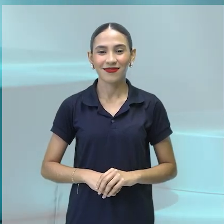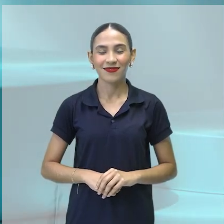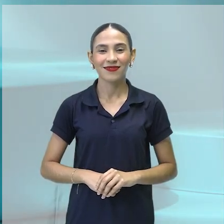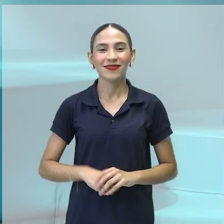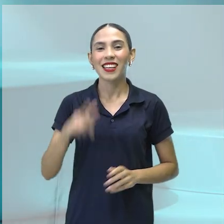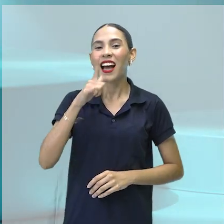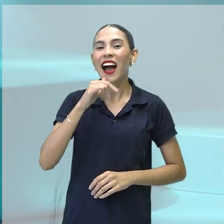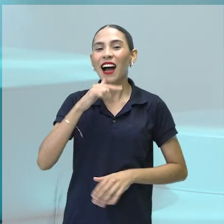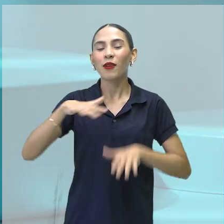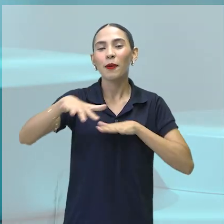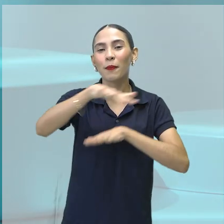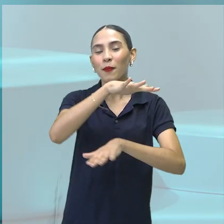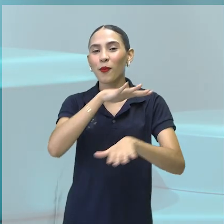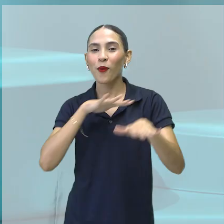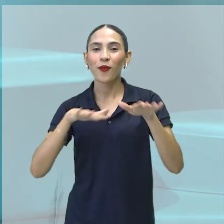Água é movimento.